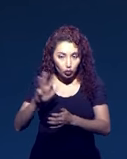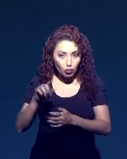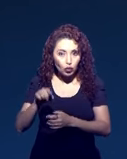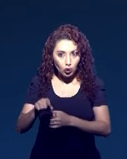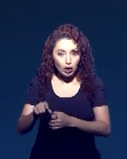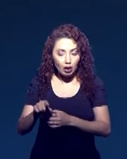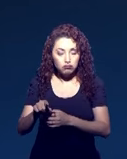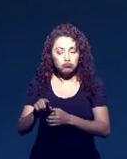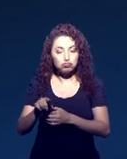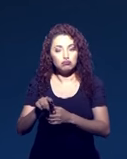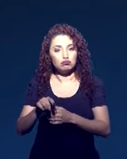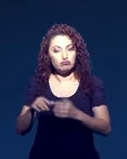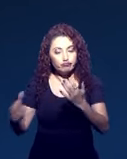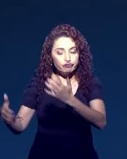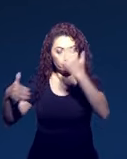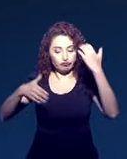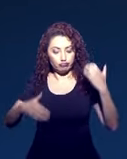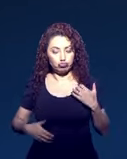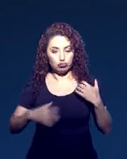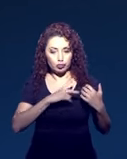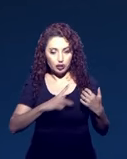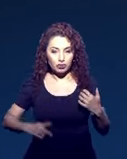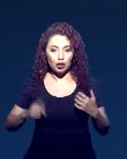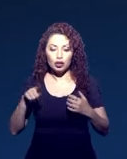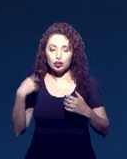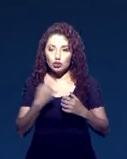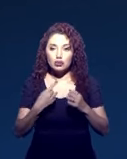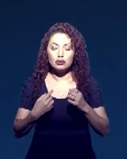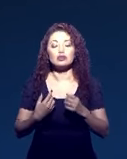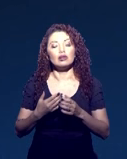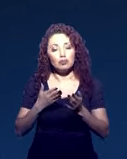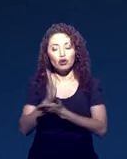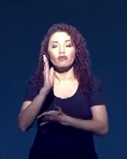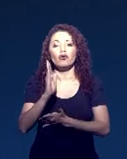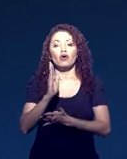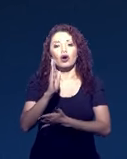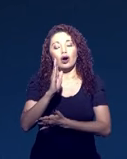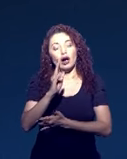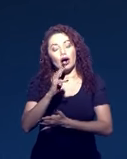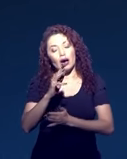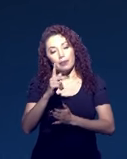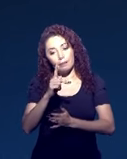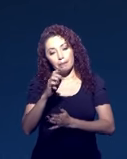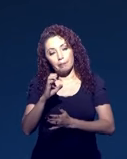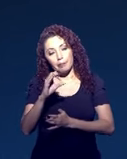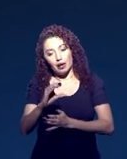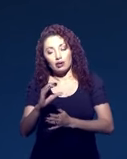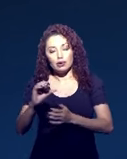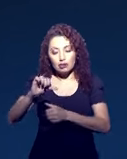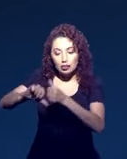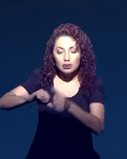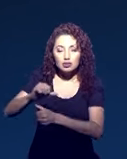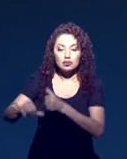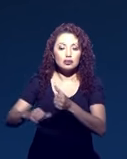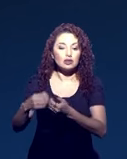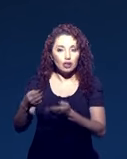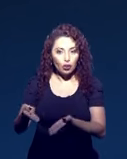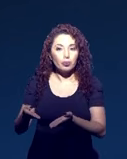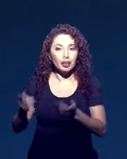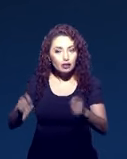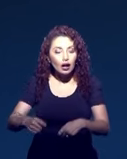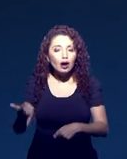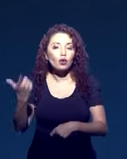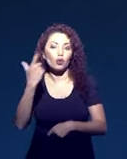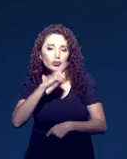foi emenda constitucional 126 promulgamos essa emenda constitucional foi a PEC da transição justamente para permitir a governabilidade no primeiro ano